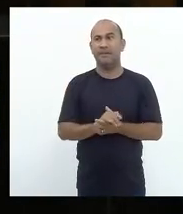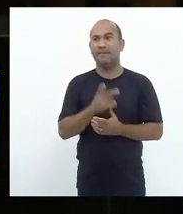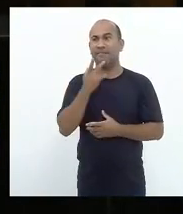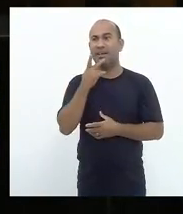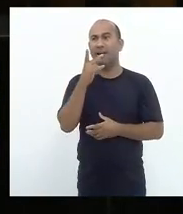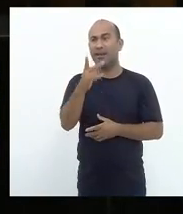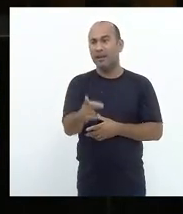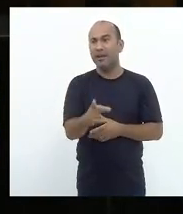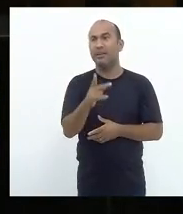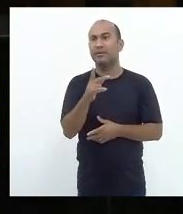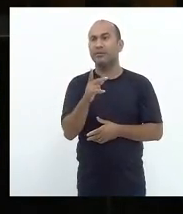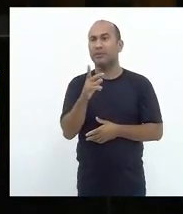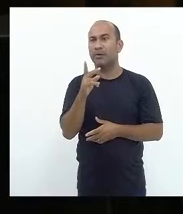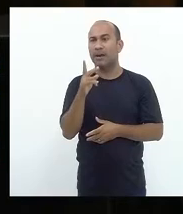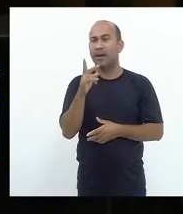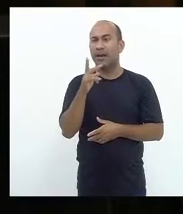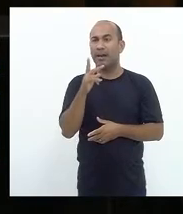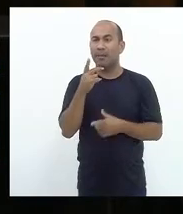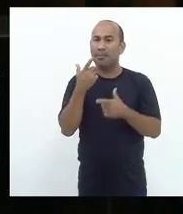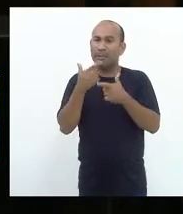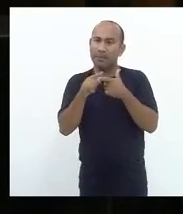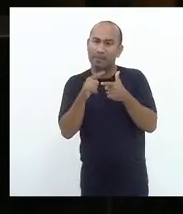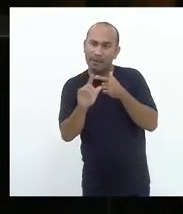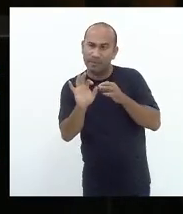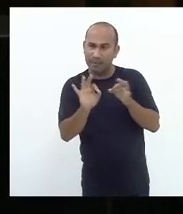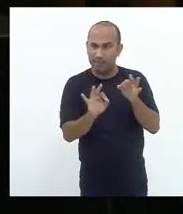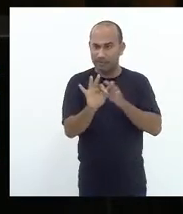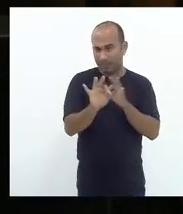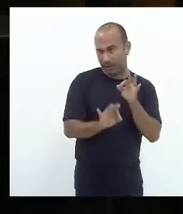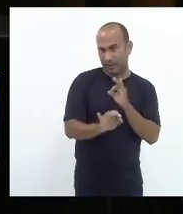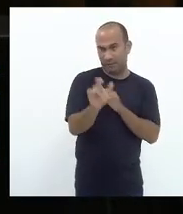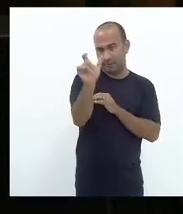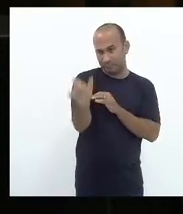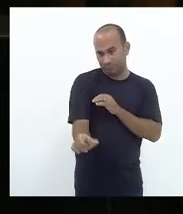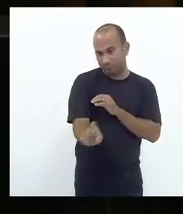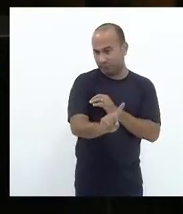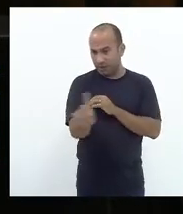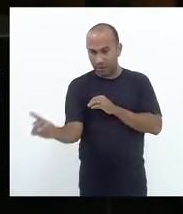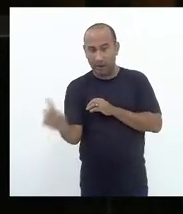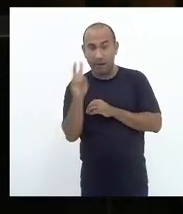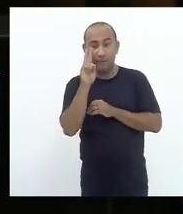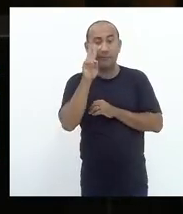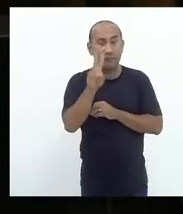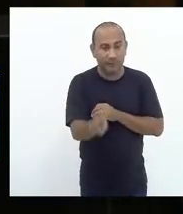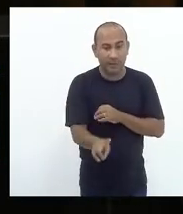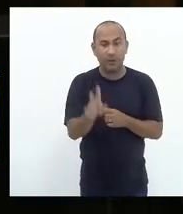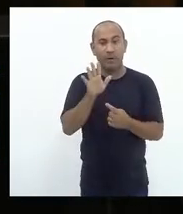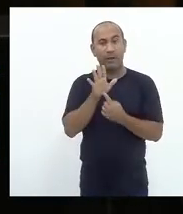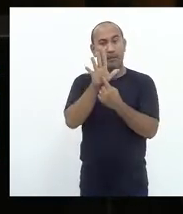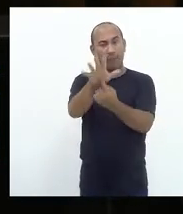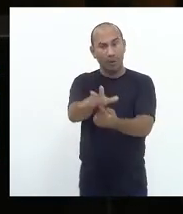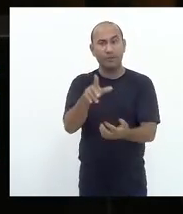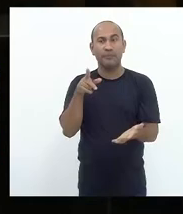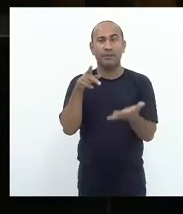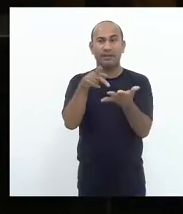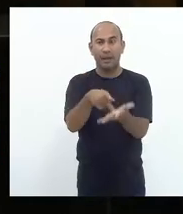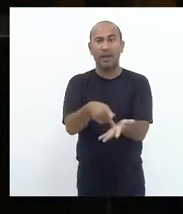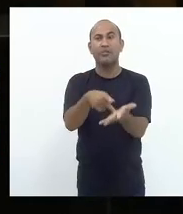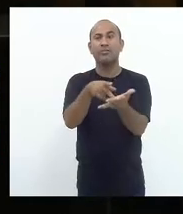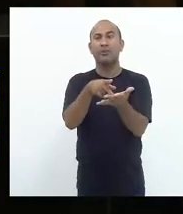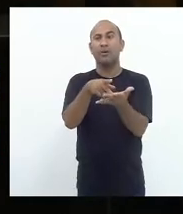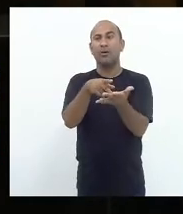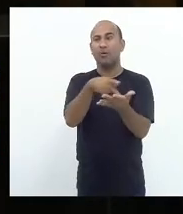em relação ao projeto, ao autor. Eles viram e sinalizam literalmente para o governo